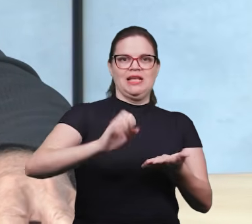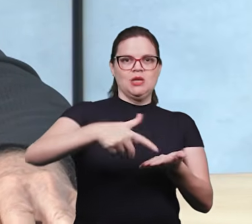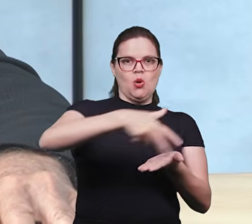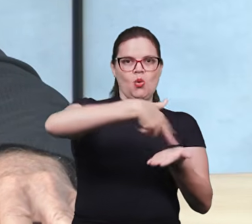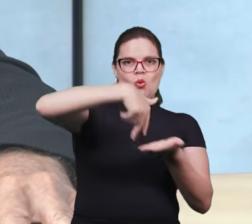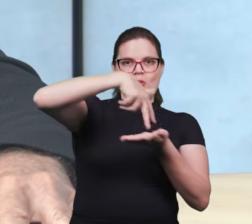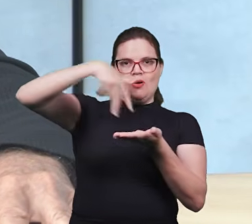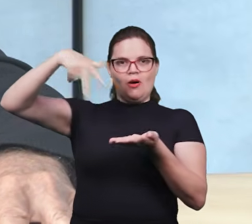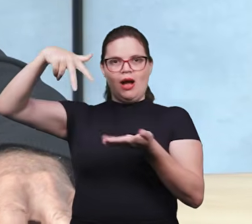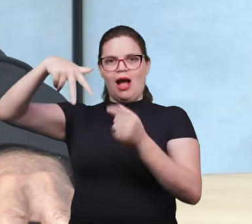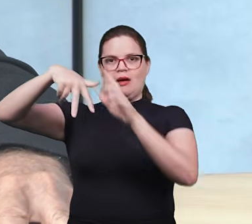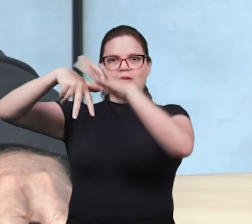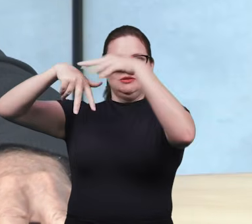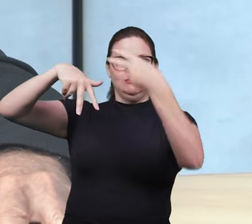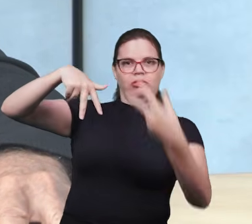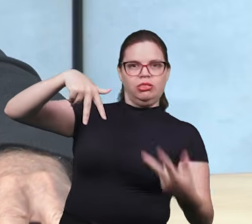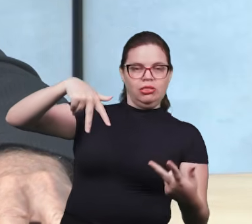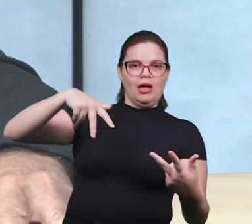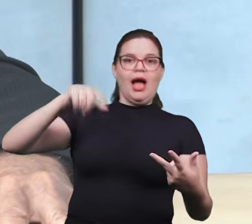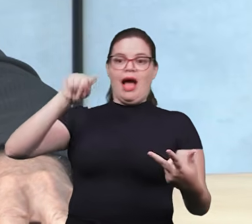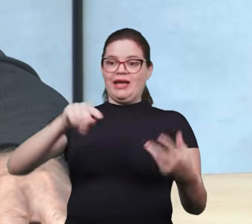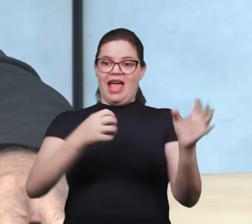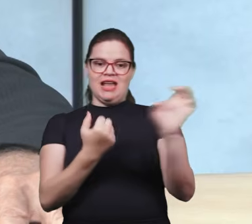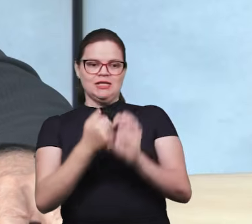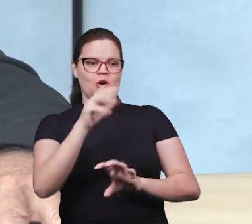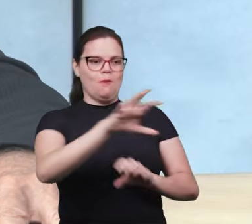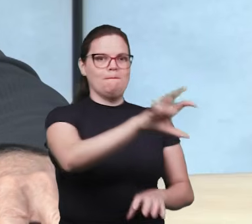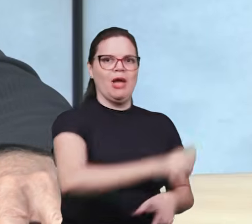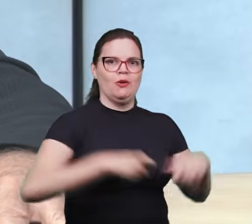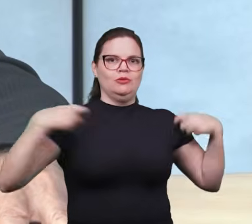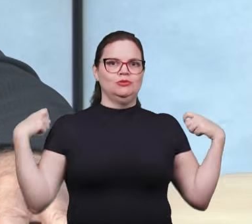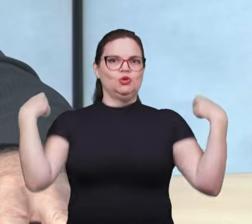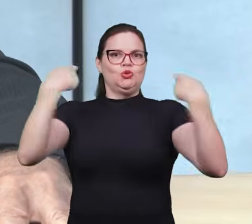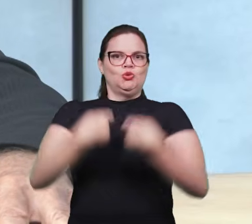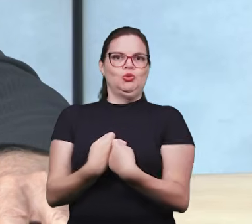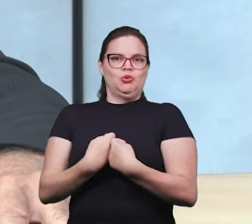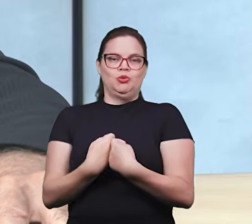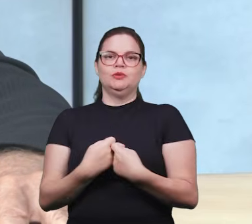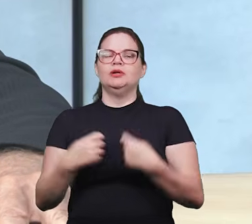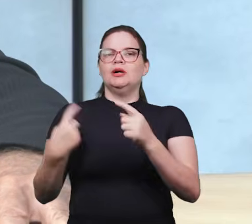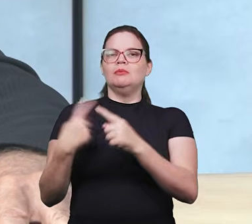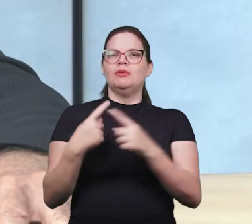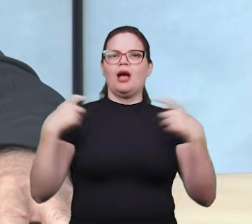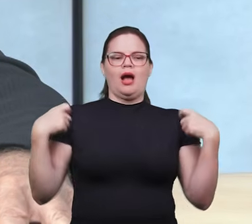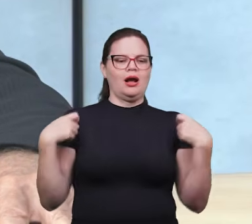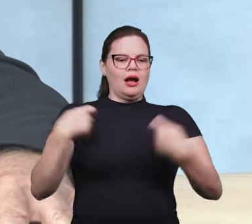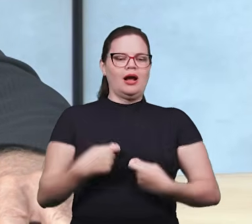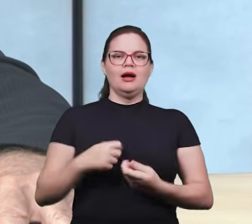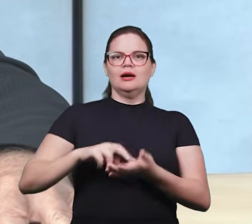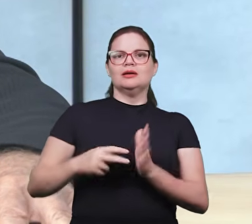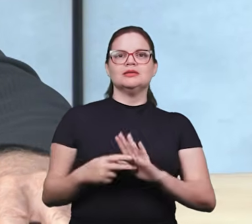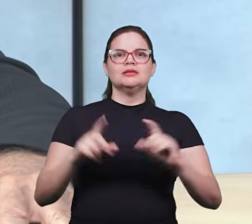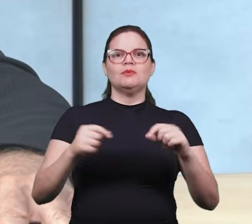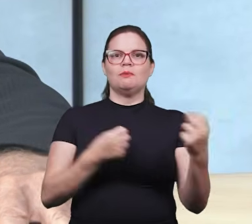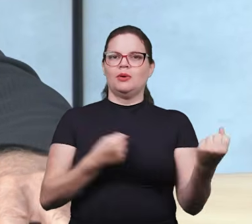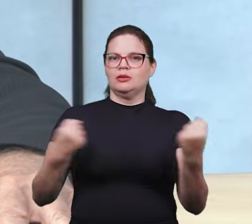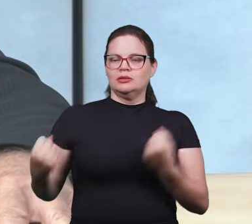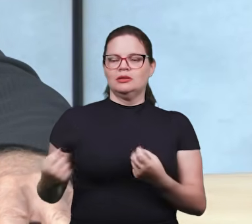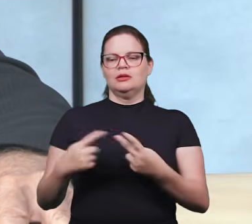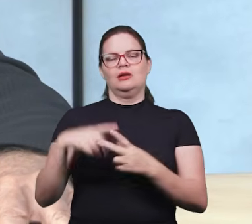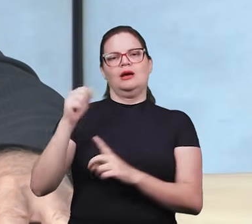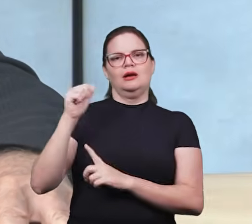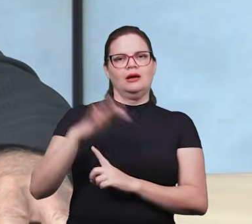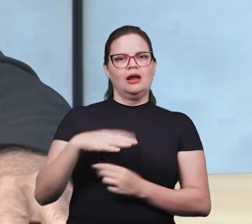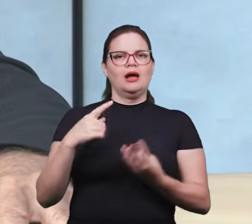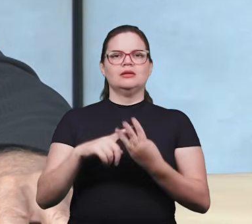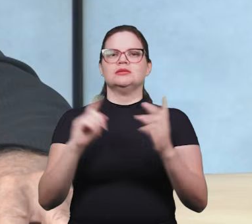Senhor havia mostrado para Elias, o poder, a graça, a operação do Espírito